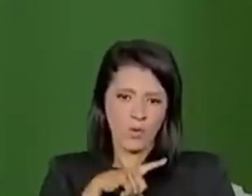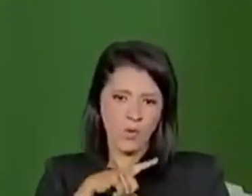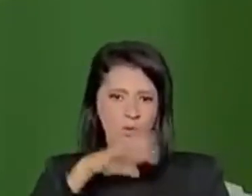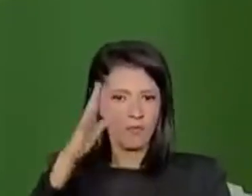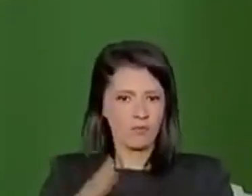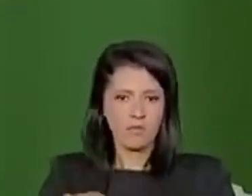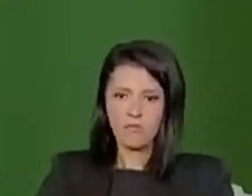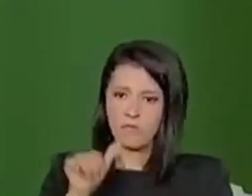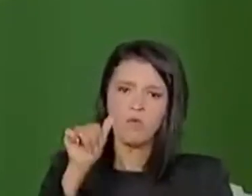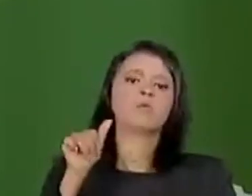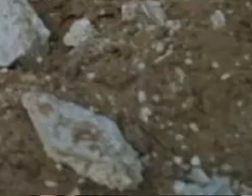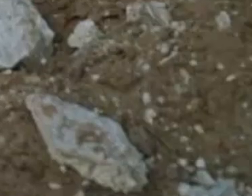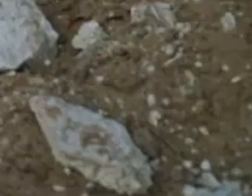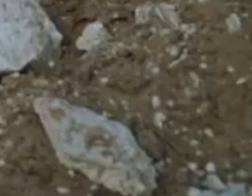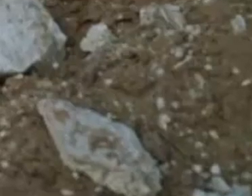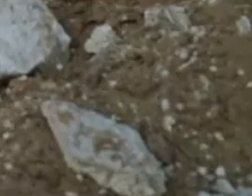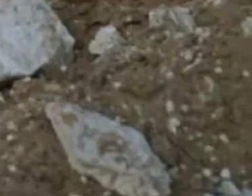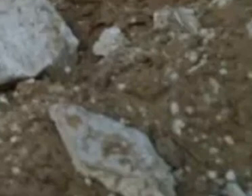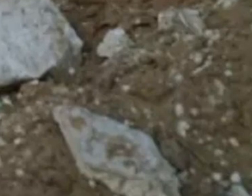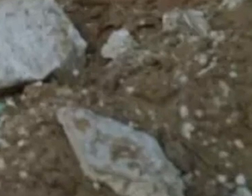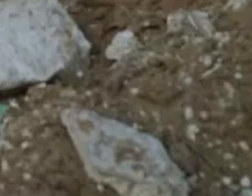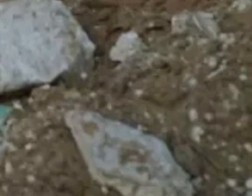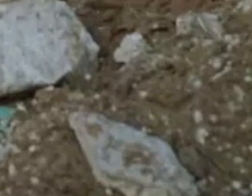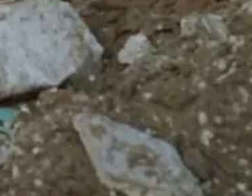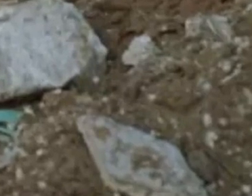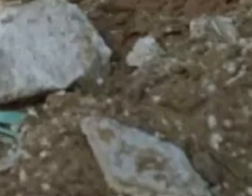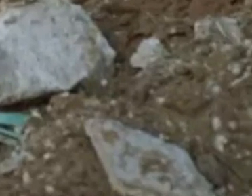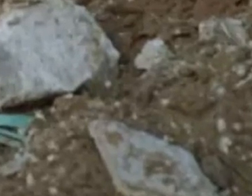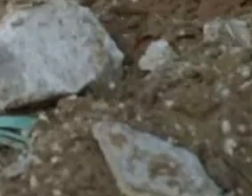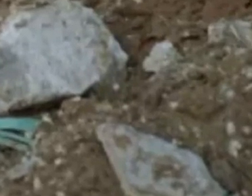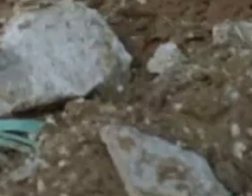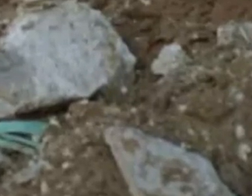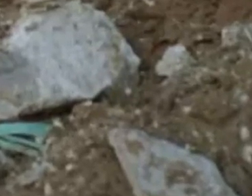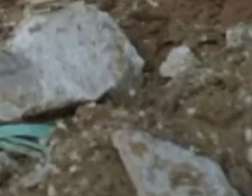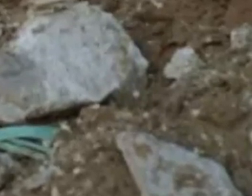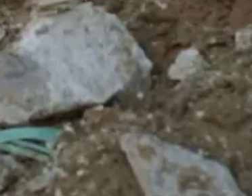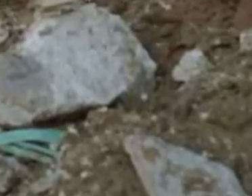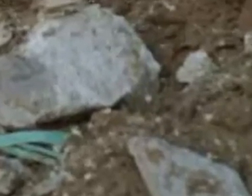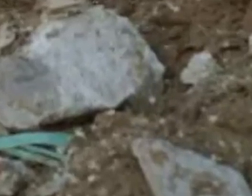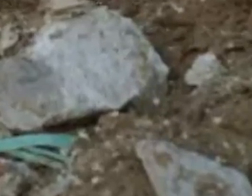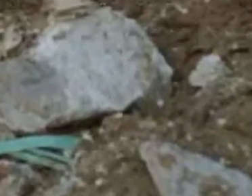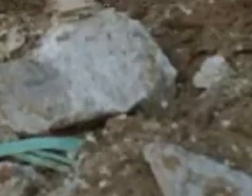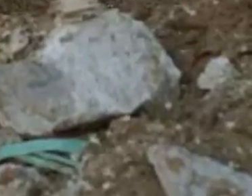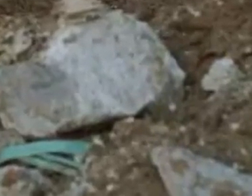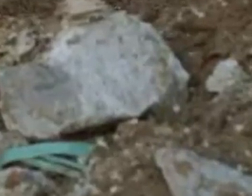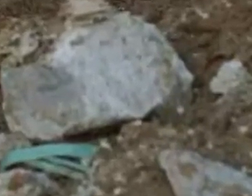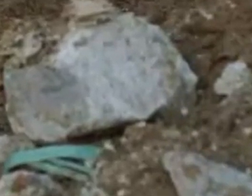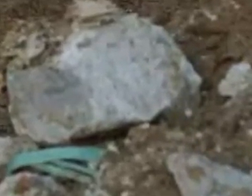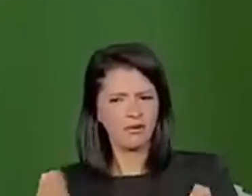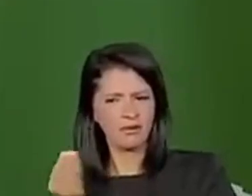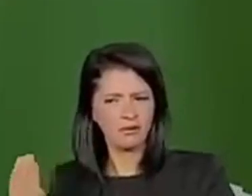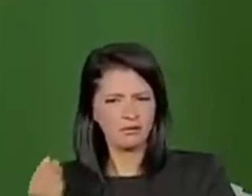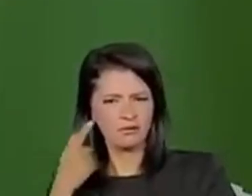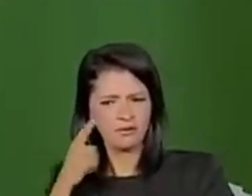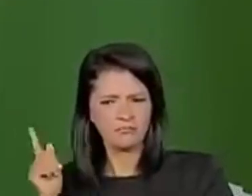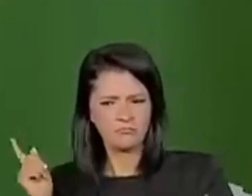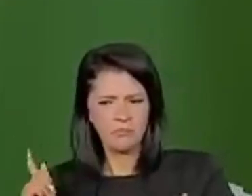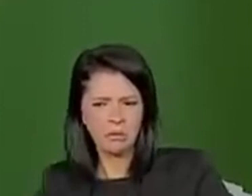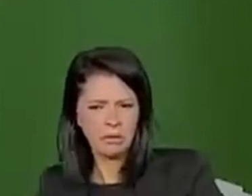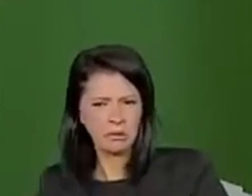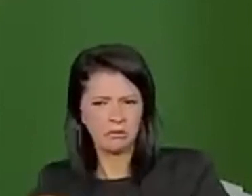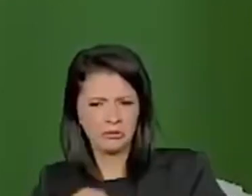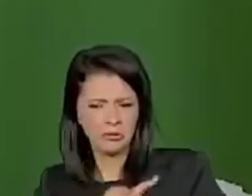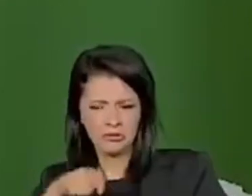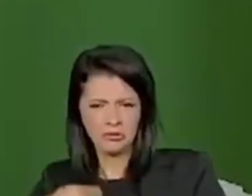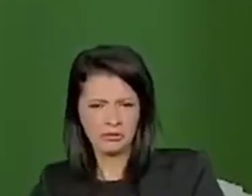o presidente Lula, do PT, comparar a atuação do exército israelense com o extermínio de judeus na Segunda Guerra Mundial. Nesta segunda-feira,